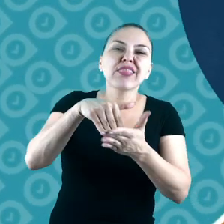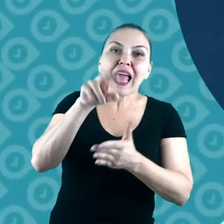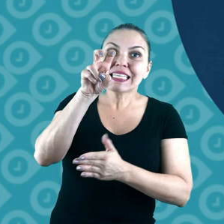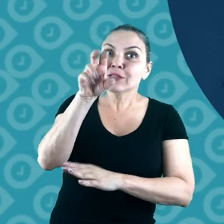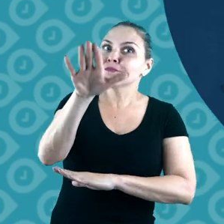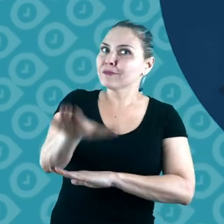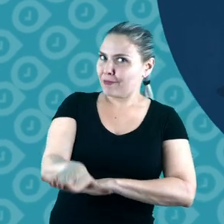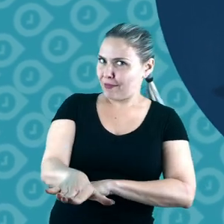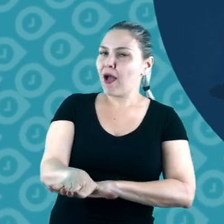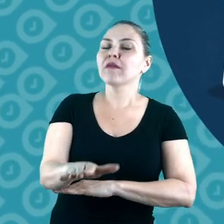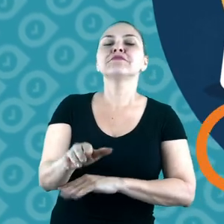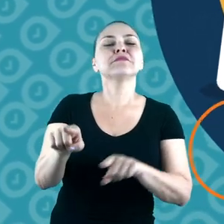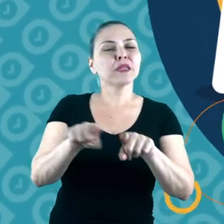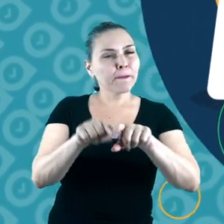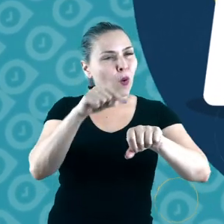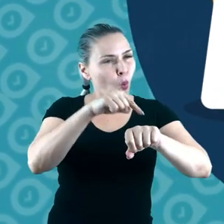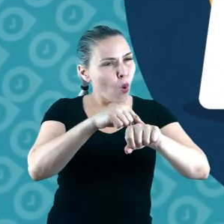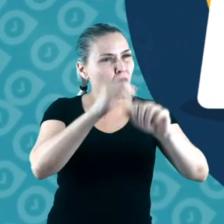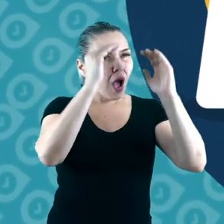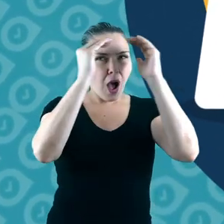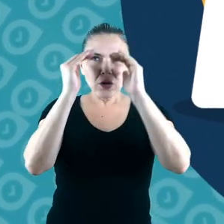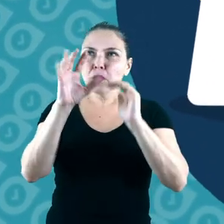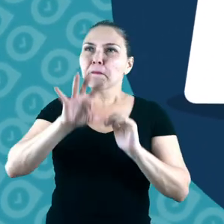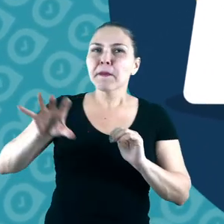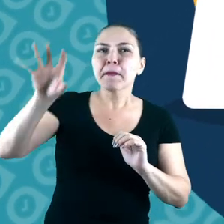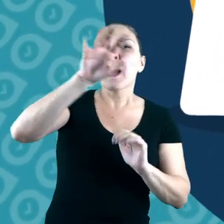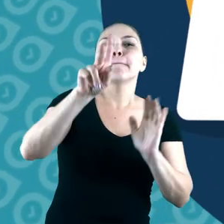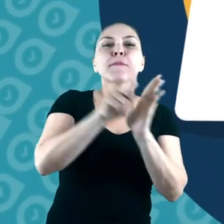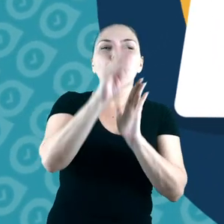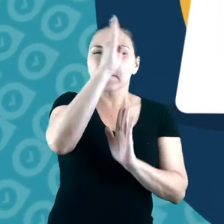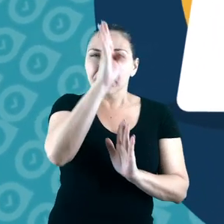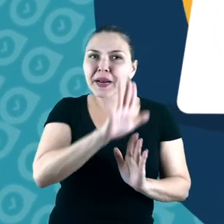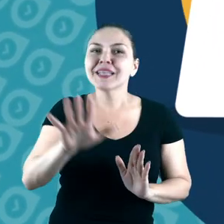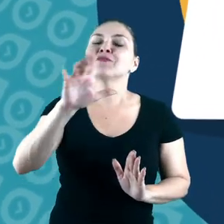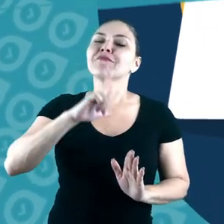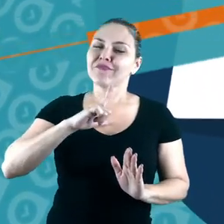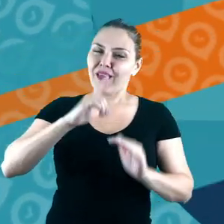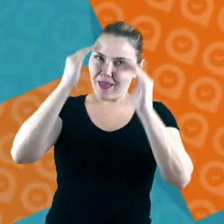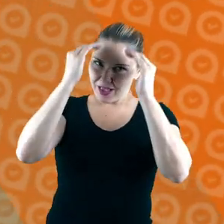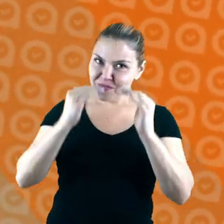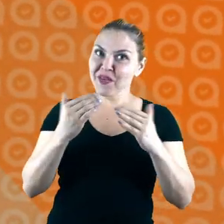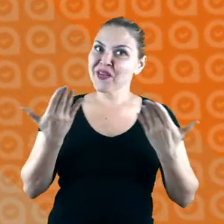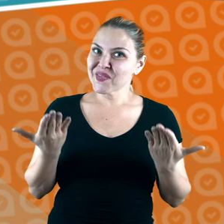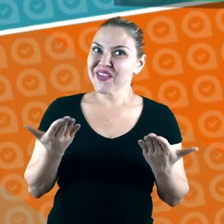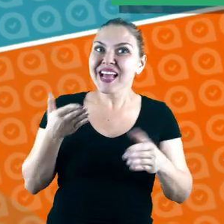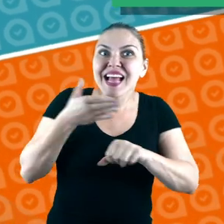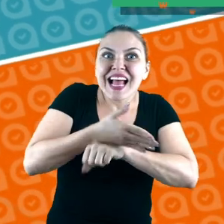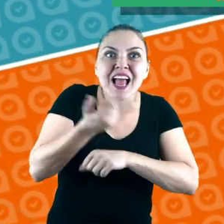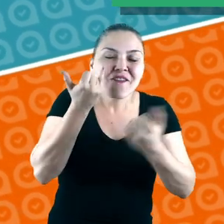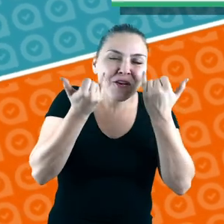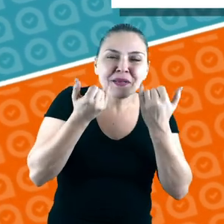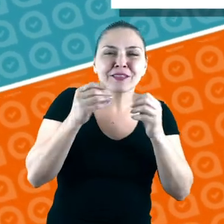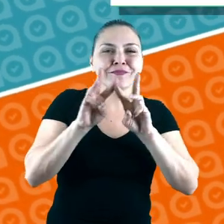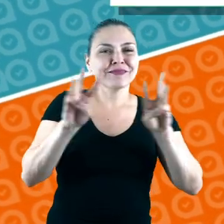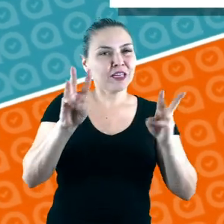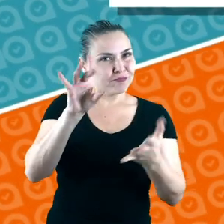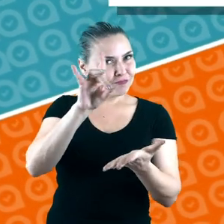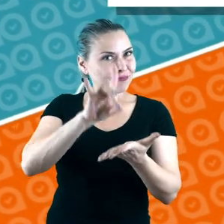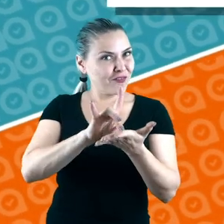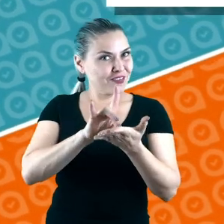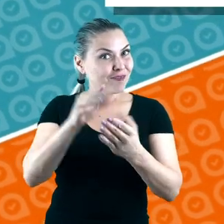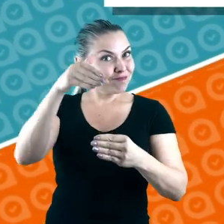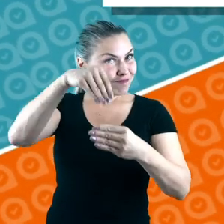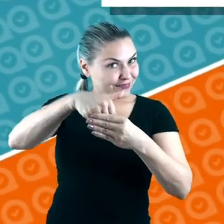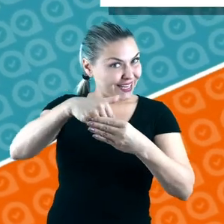horas, respeitados os fusos horários das diversas regiões do país. Para mais informações, acesse o